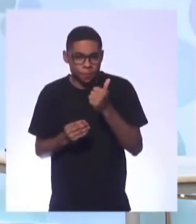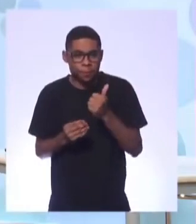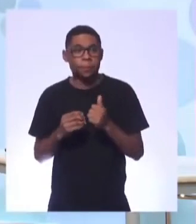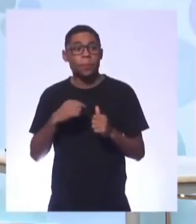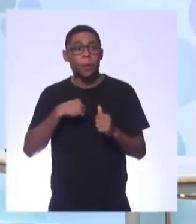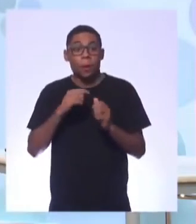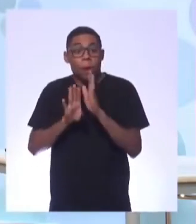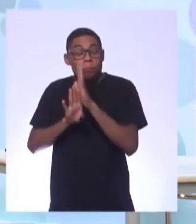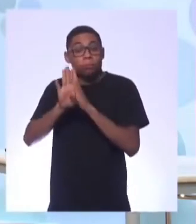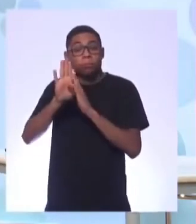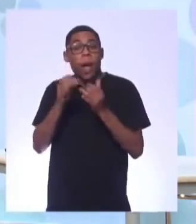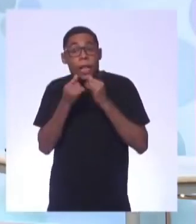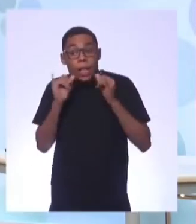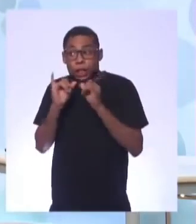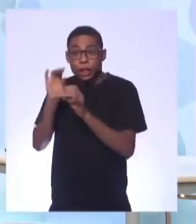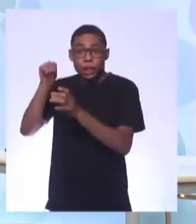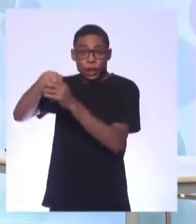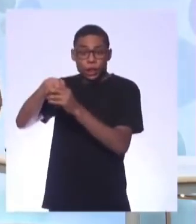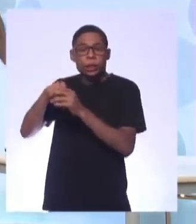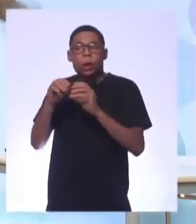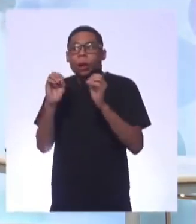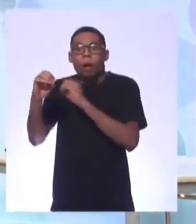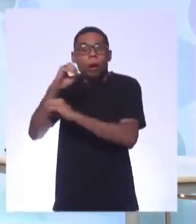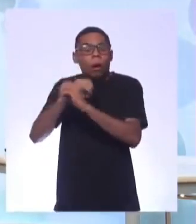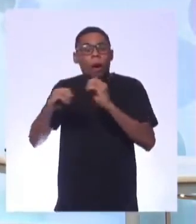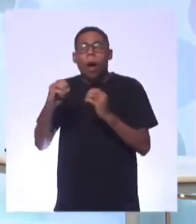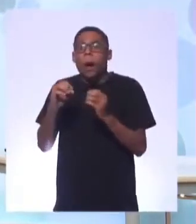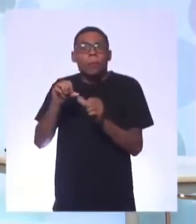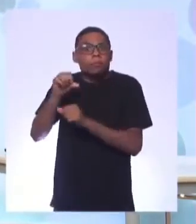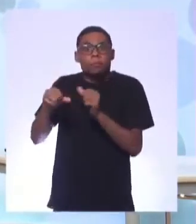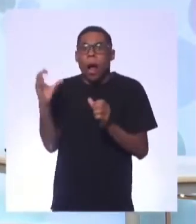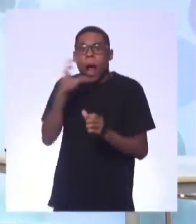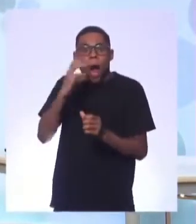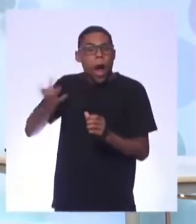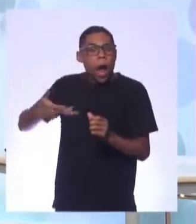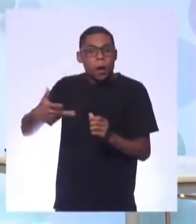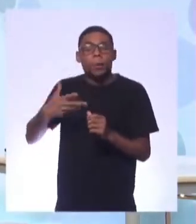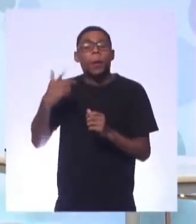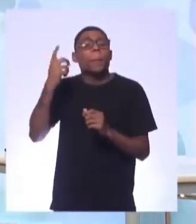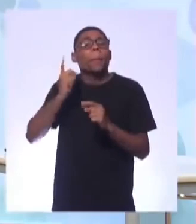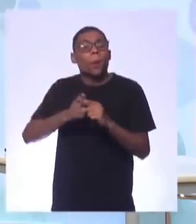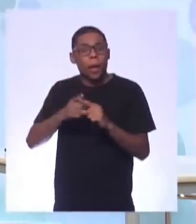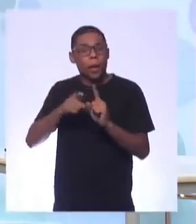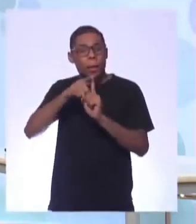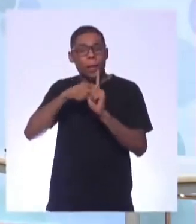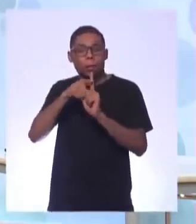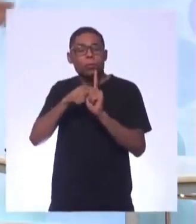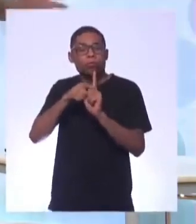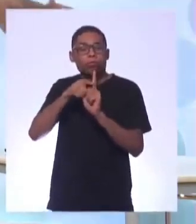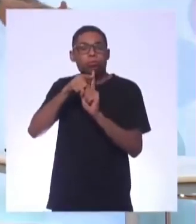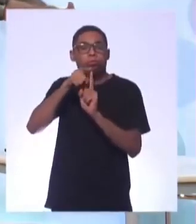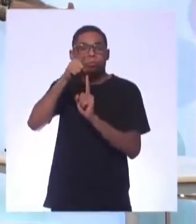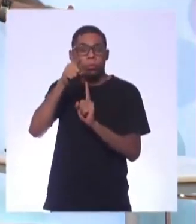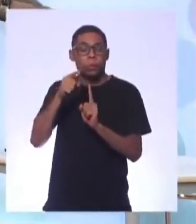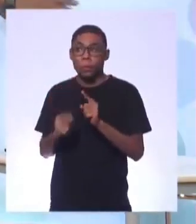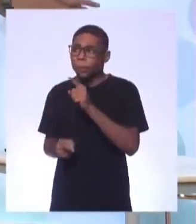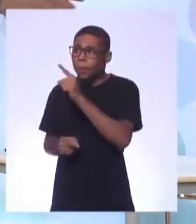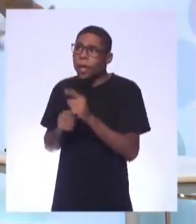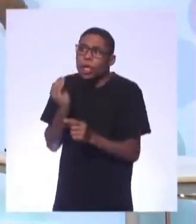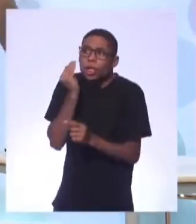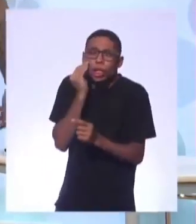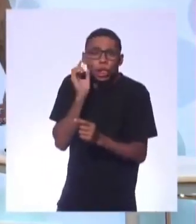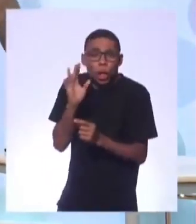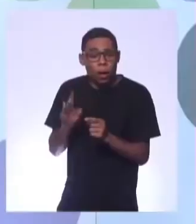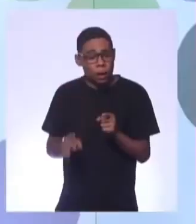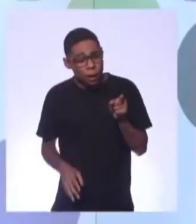energia interna, aumentei o grau de agitação das moléculas, aumentei a sua temperatura. Aqui uma simulação e aqui a vida real, né, Fábio? Comparar